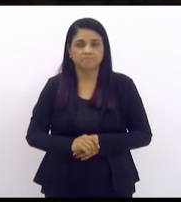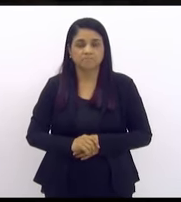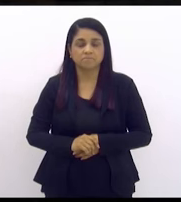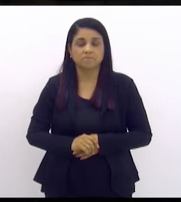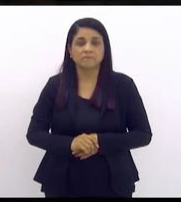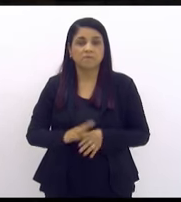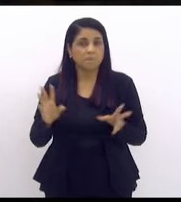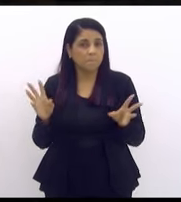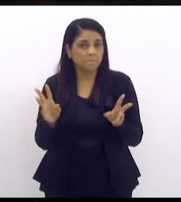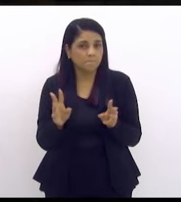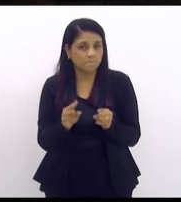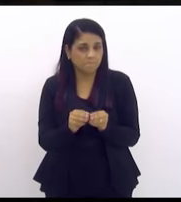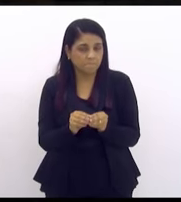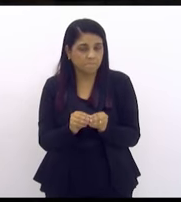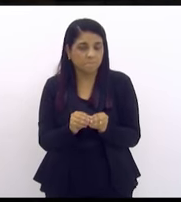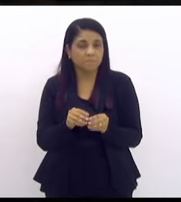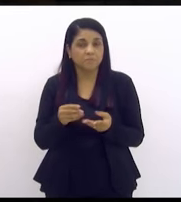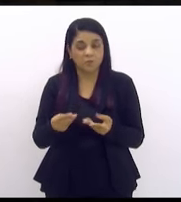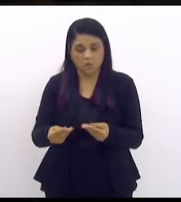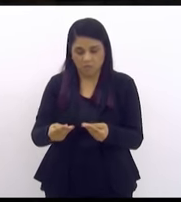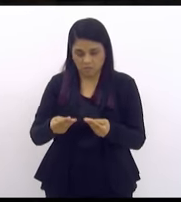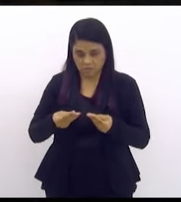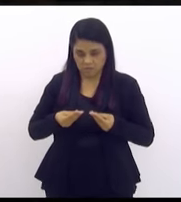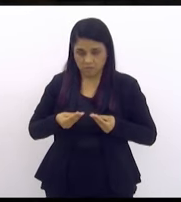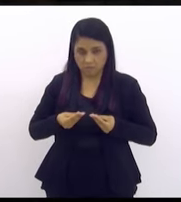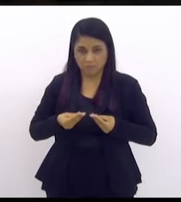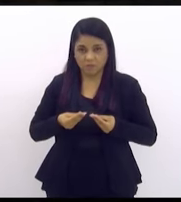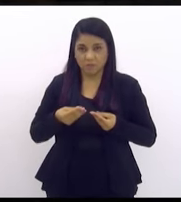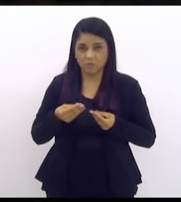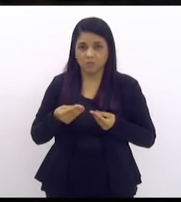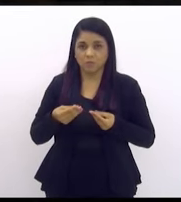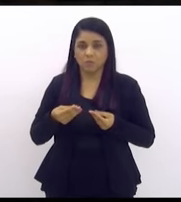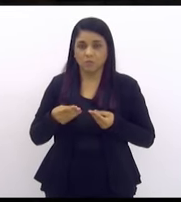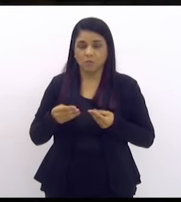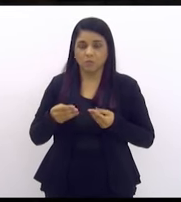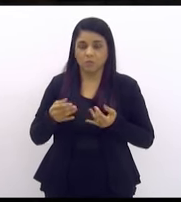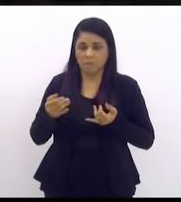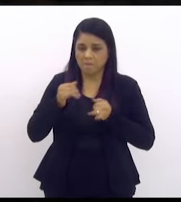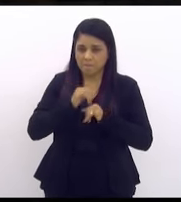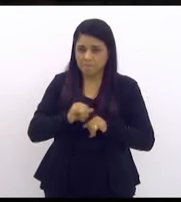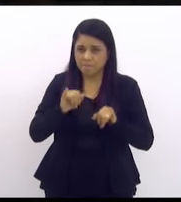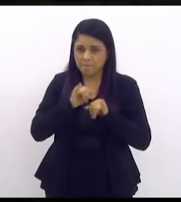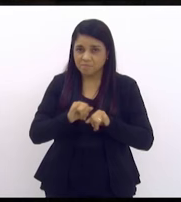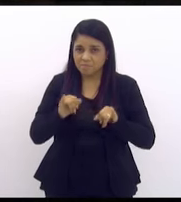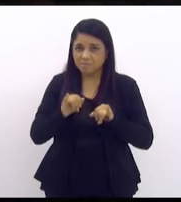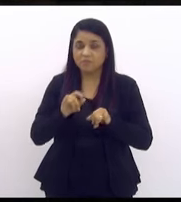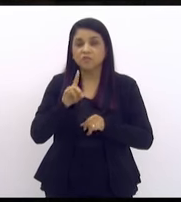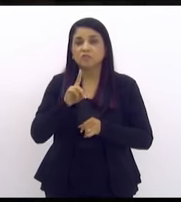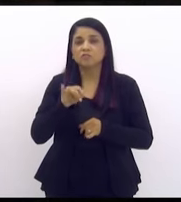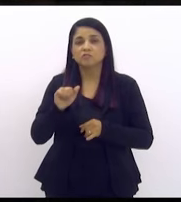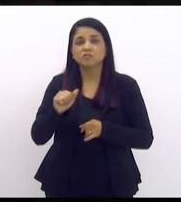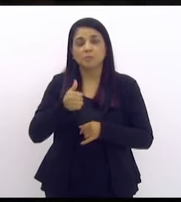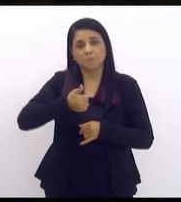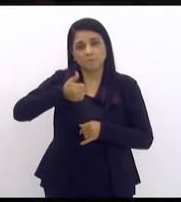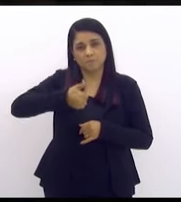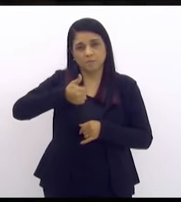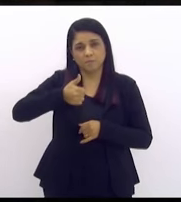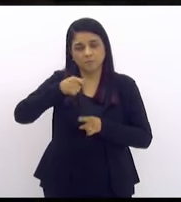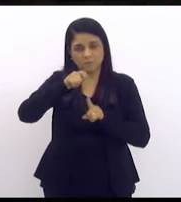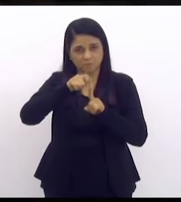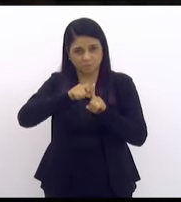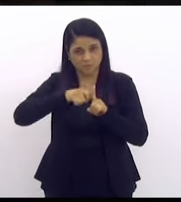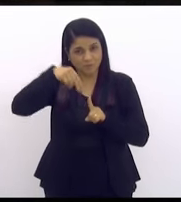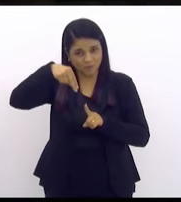breve, eu recebi aqui um anúncio de que, no dia 1º de